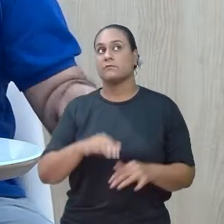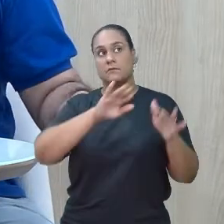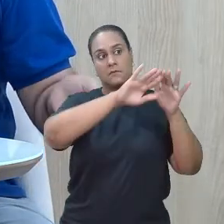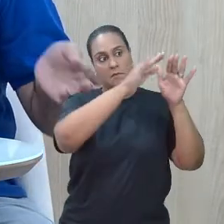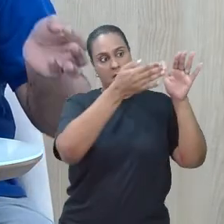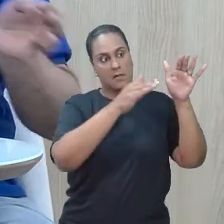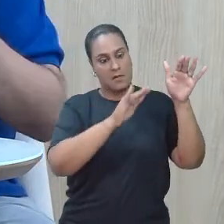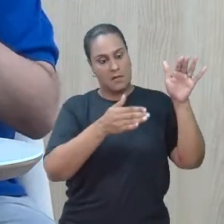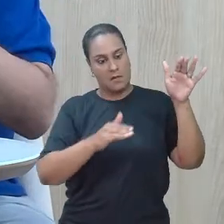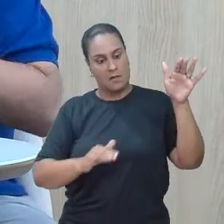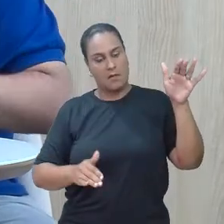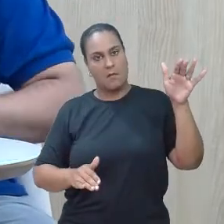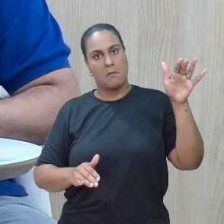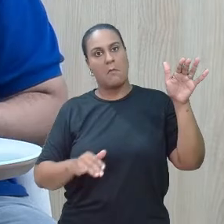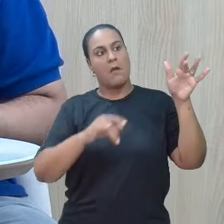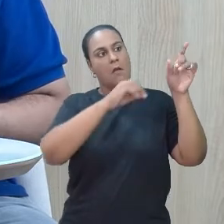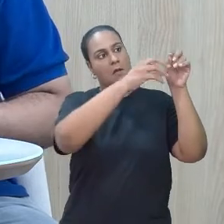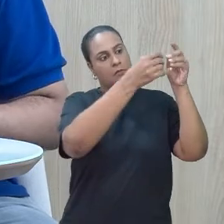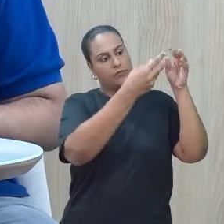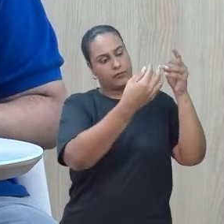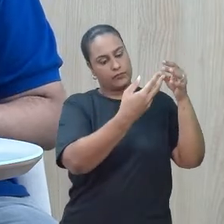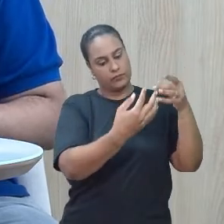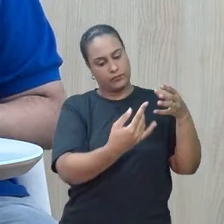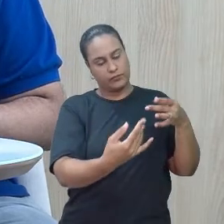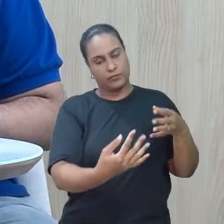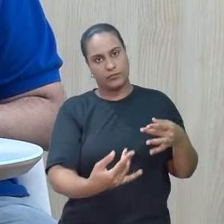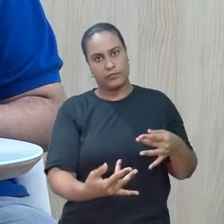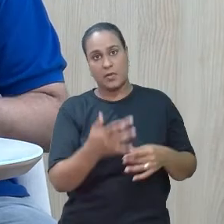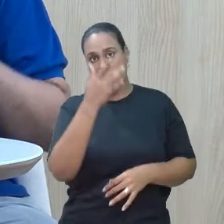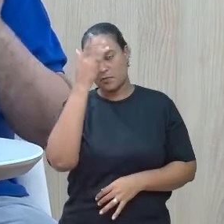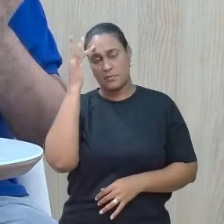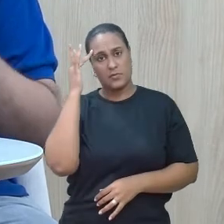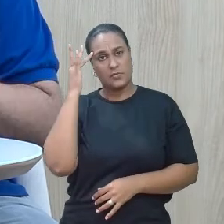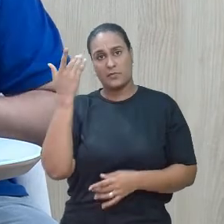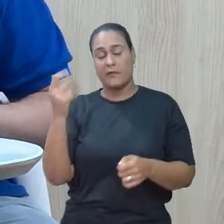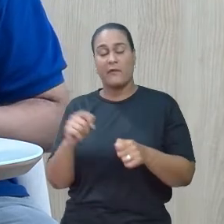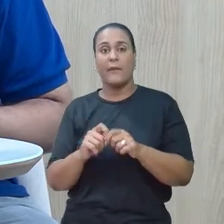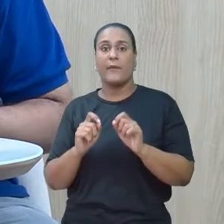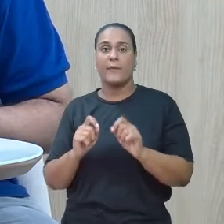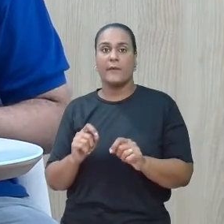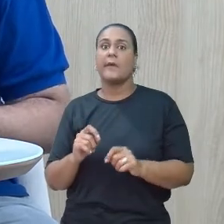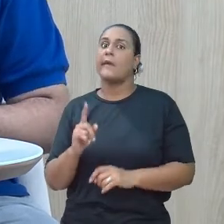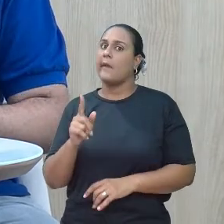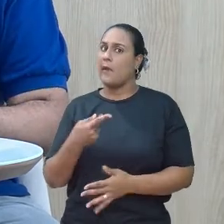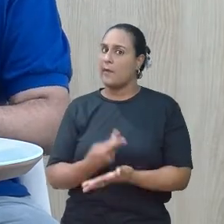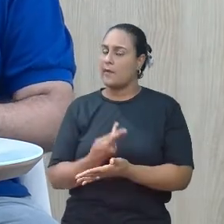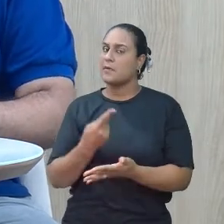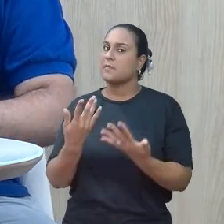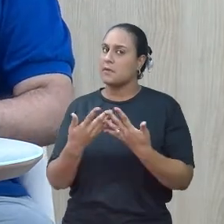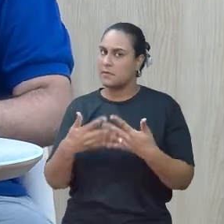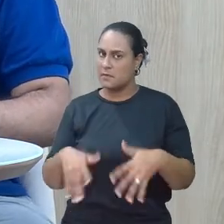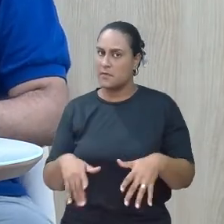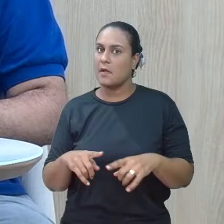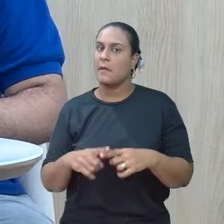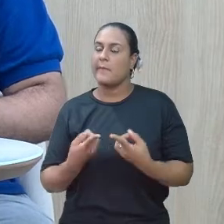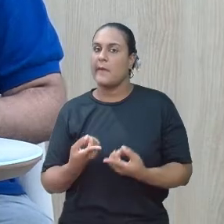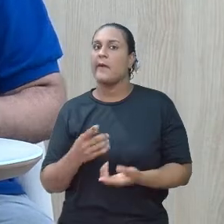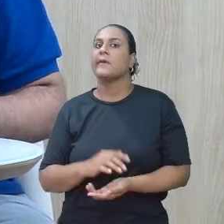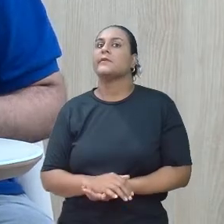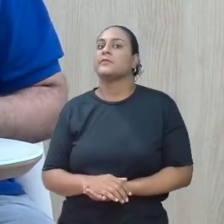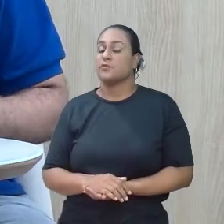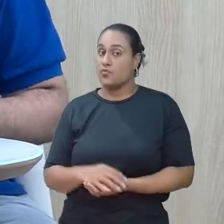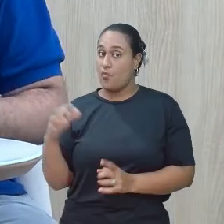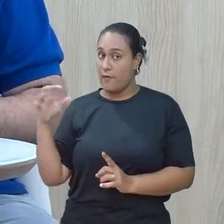de barreiras, professora. Isso. Aí o que é que as pessoas fazem, que é um fenômeno natural, né, mas também muito proporcionado com a ação do